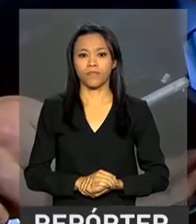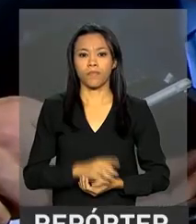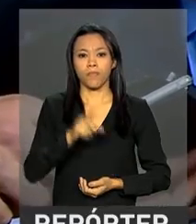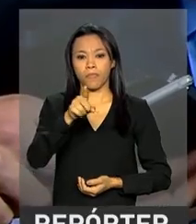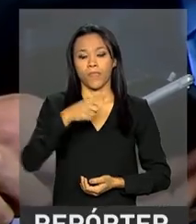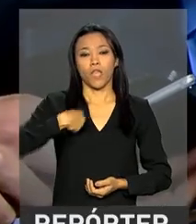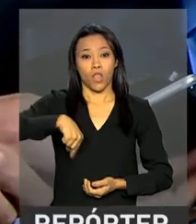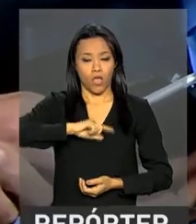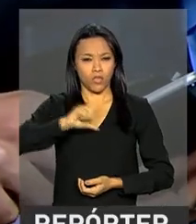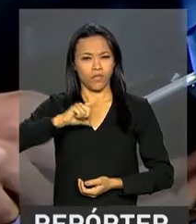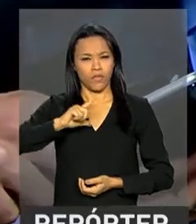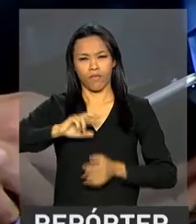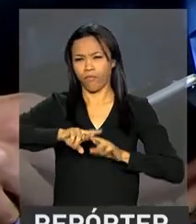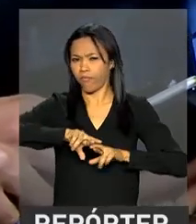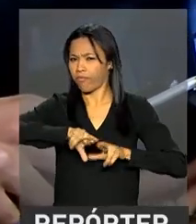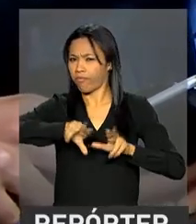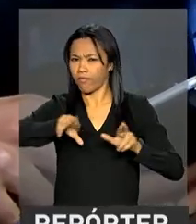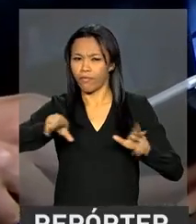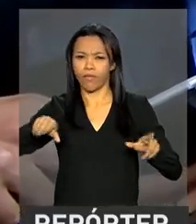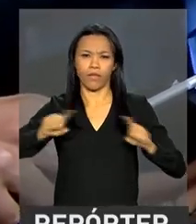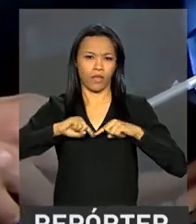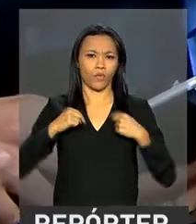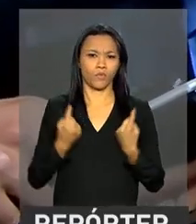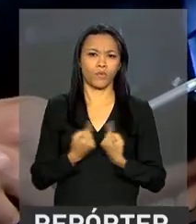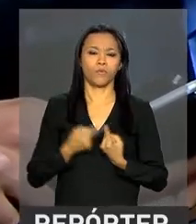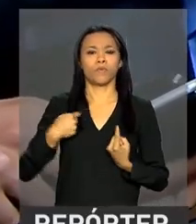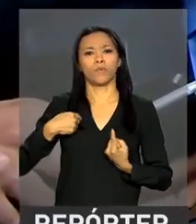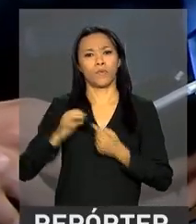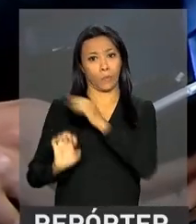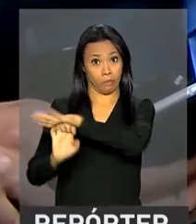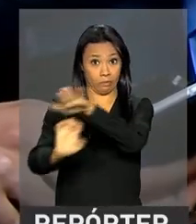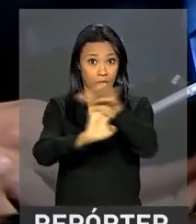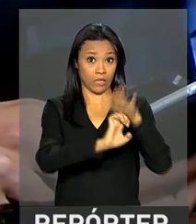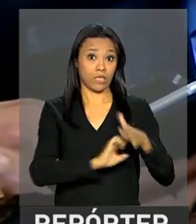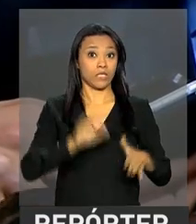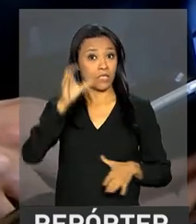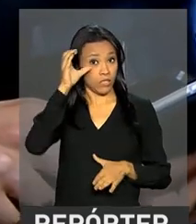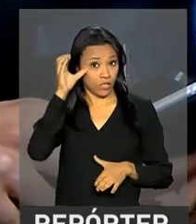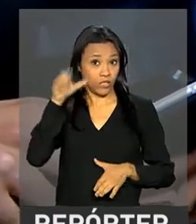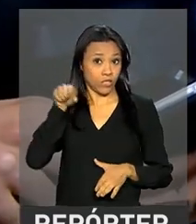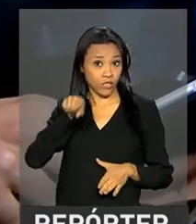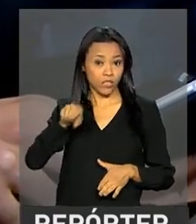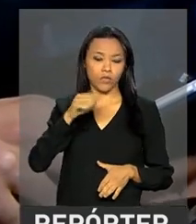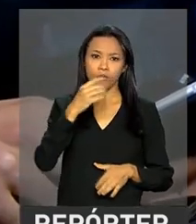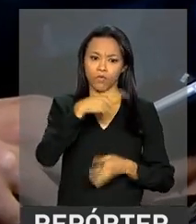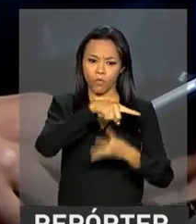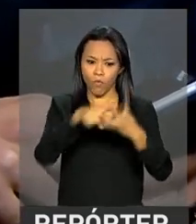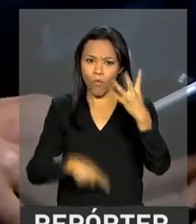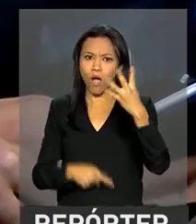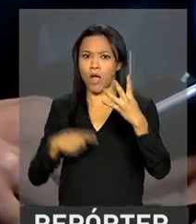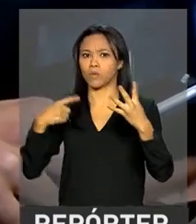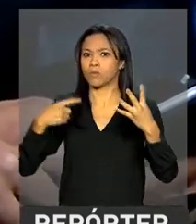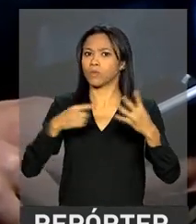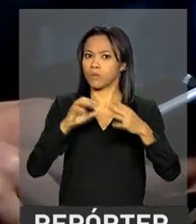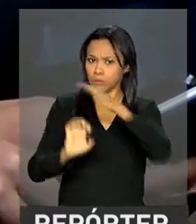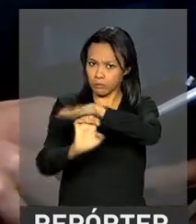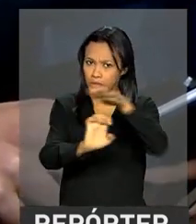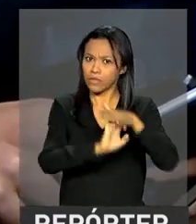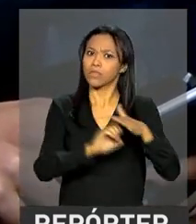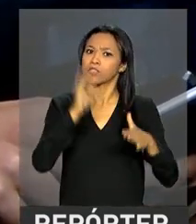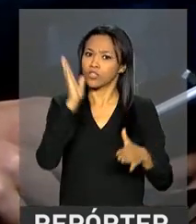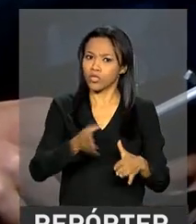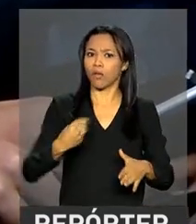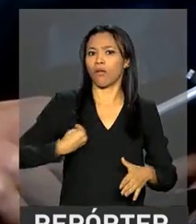Nós tivemos várias reuniões com empresários chineses, foram 4 grandes empresas chinesas que estão investindo no